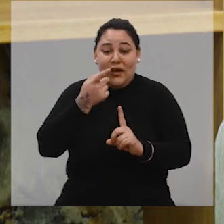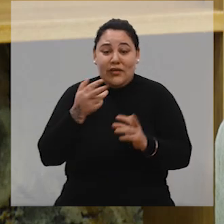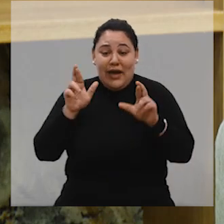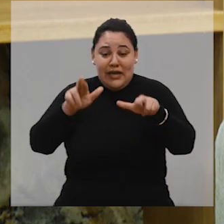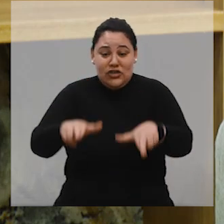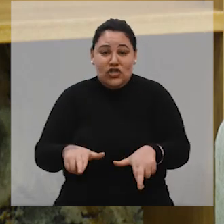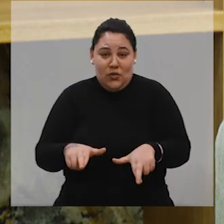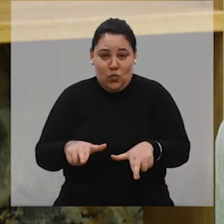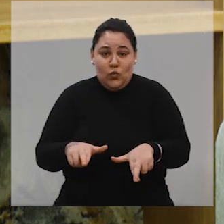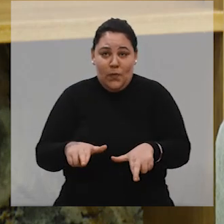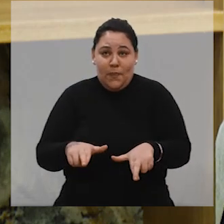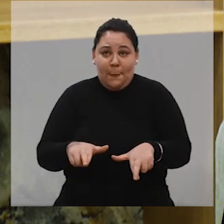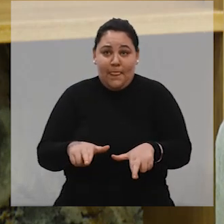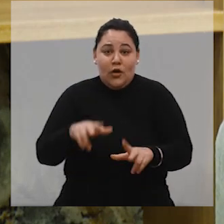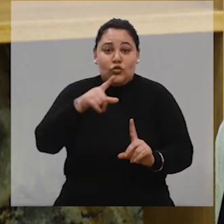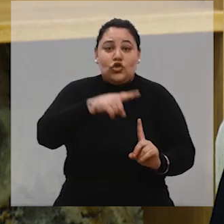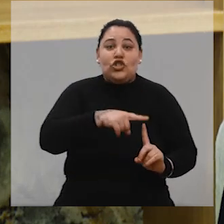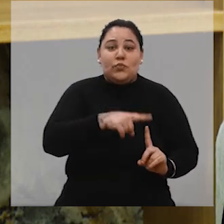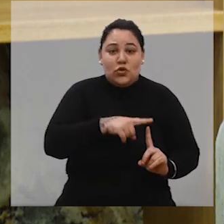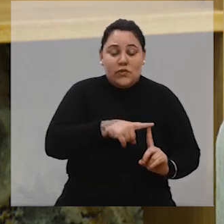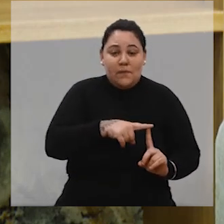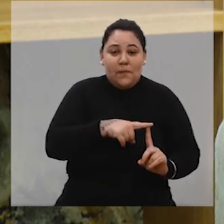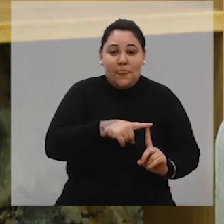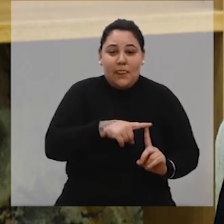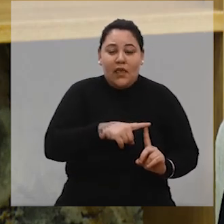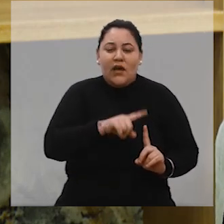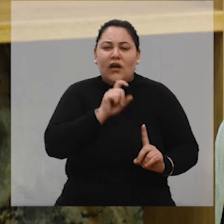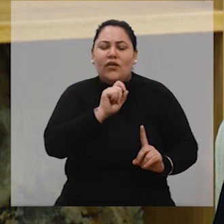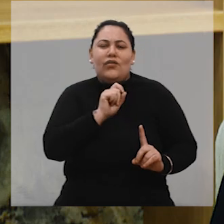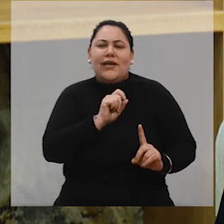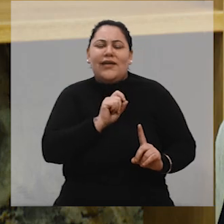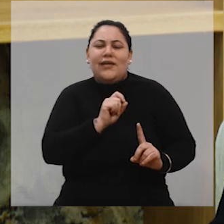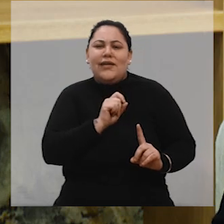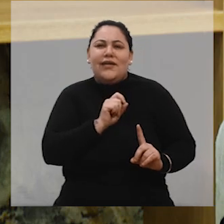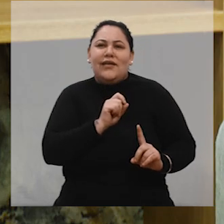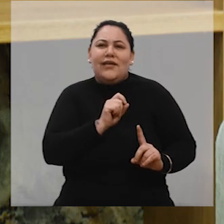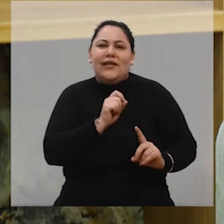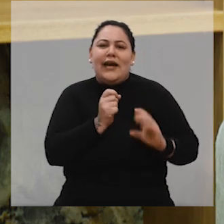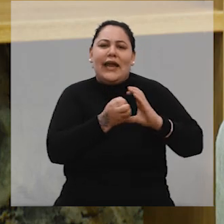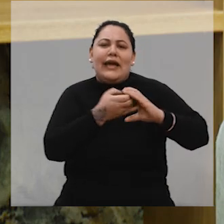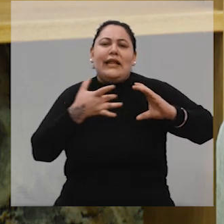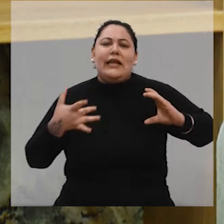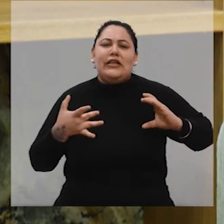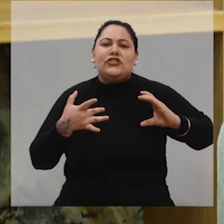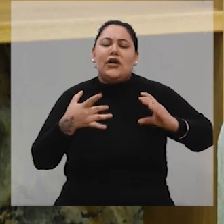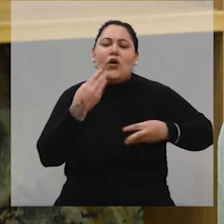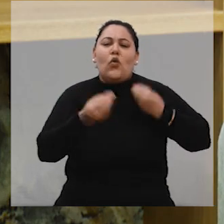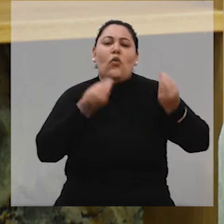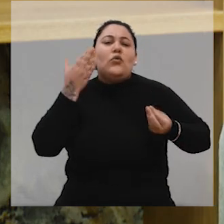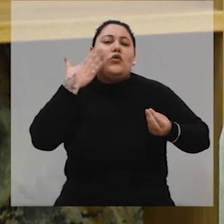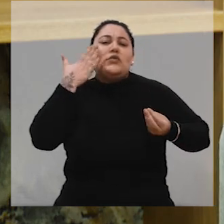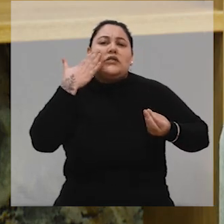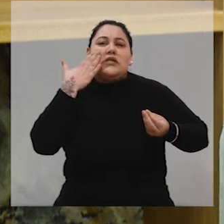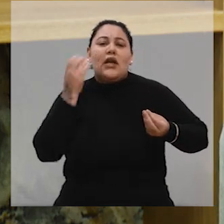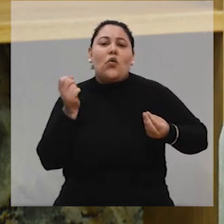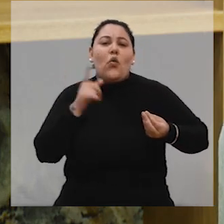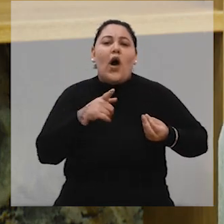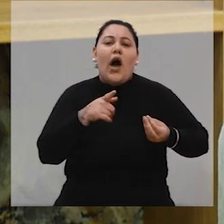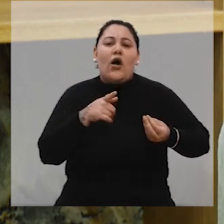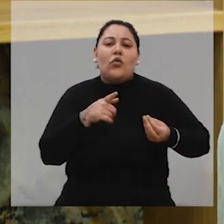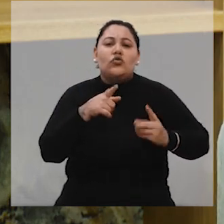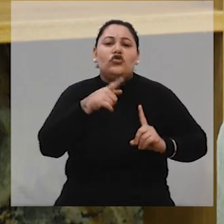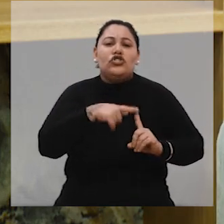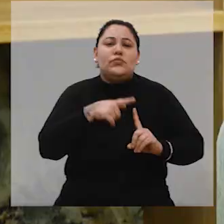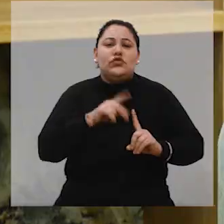da nossa região. Os tipos e o que eles denominam? Como é que eu sei qual é o tipo de hepatite que eu